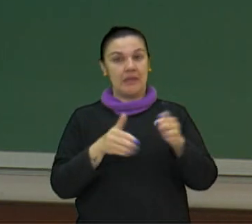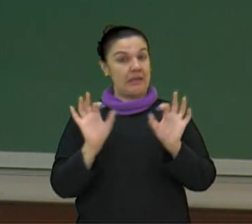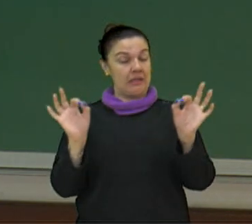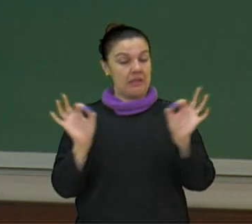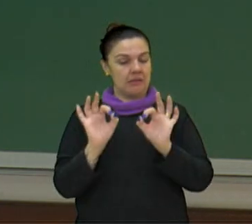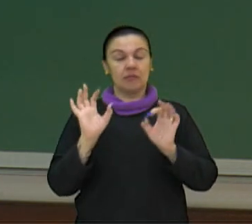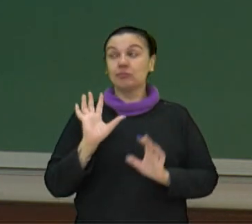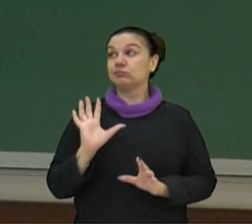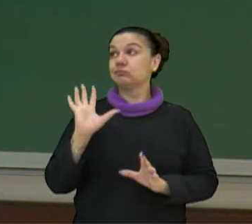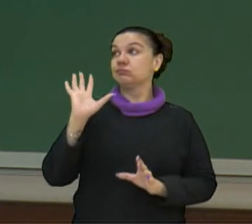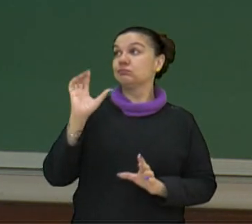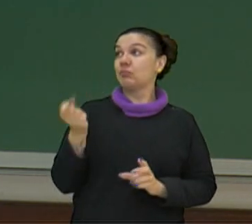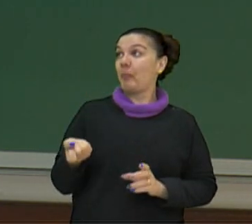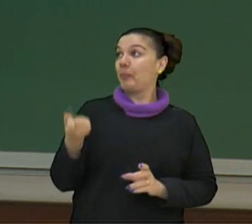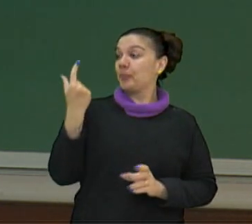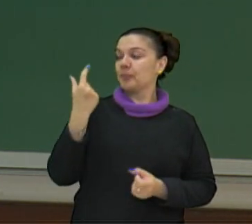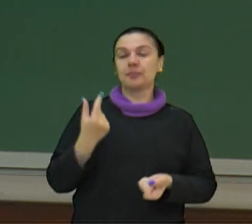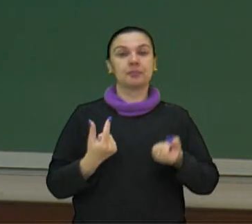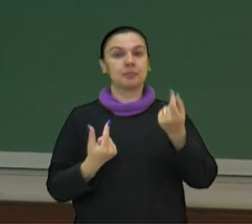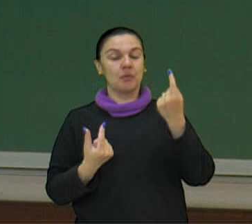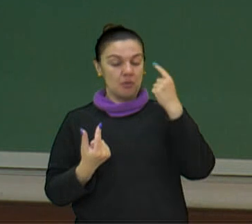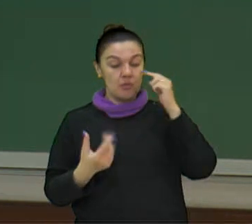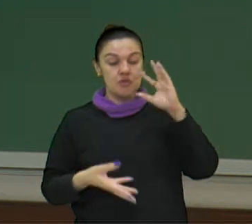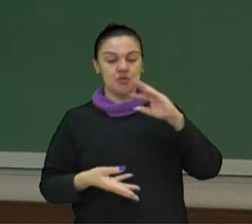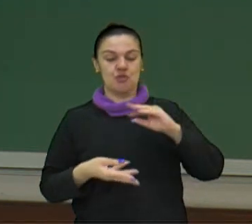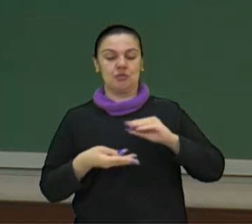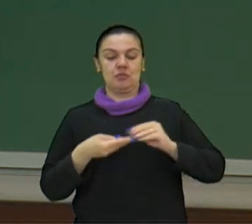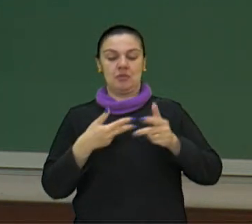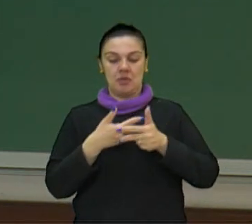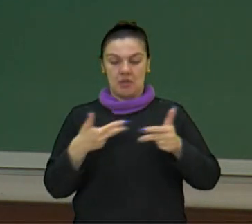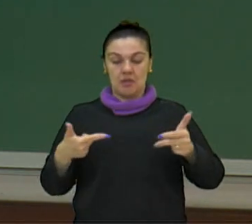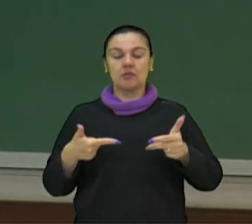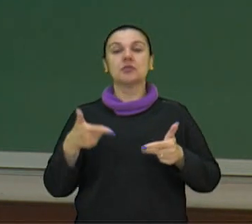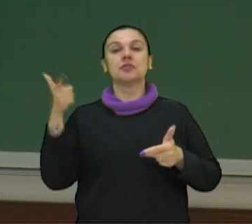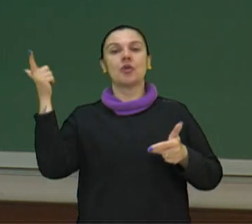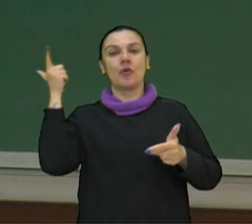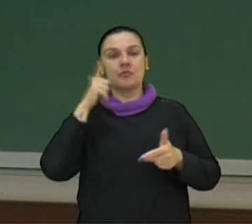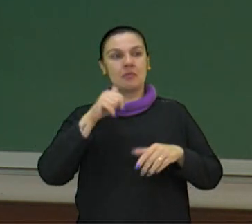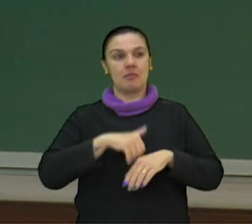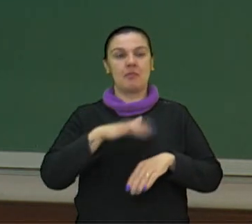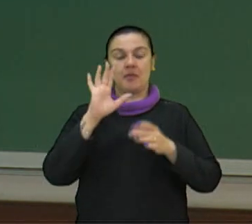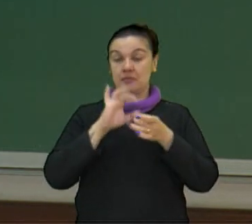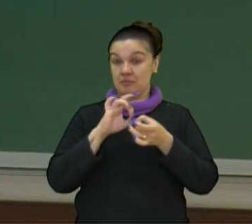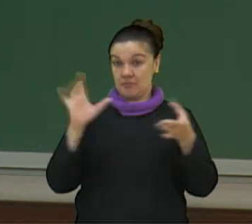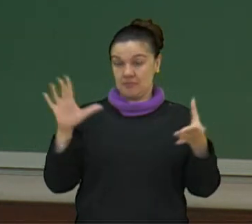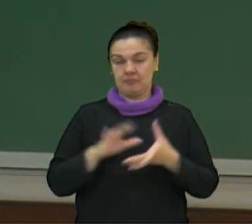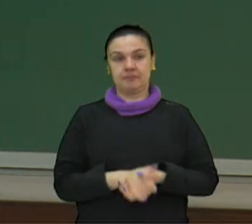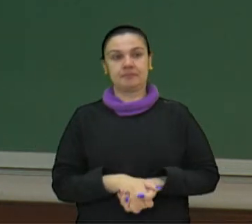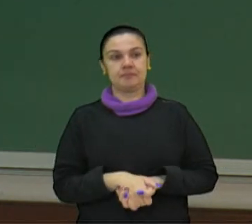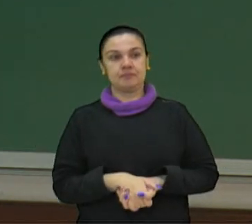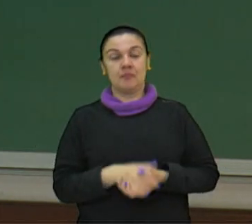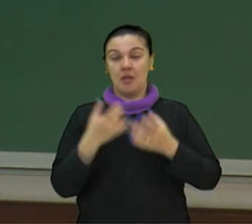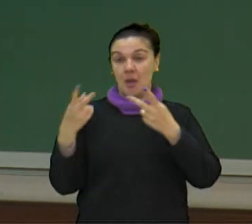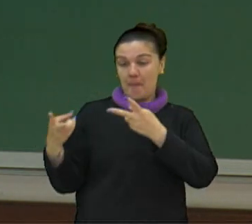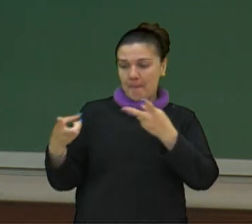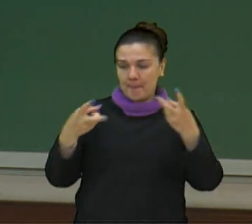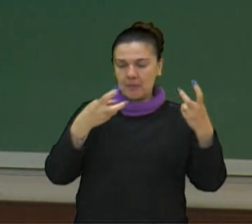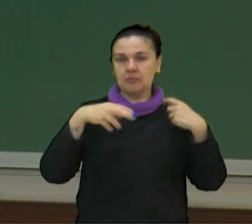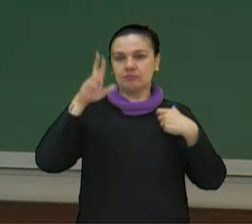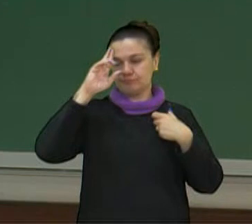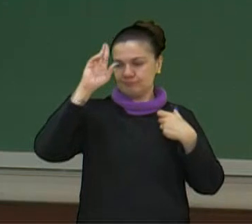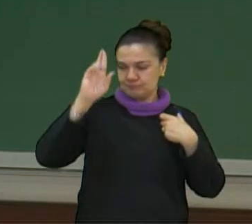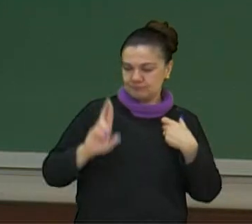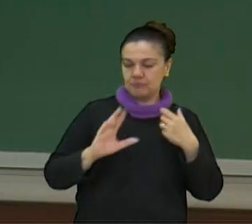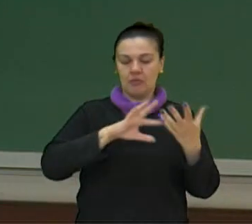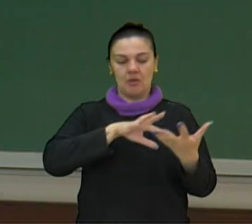acaso. Quando nós chegamos a esse tipo de pensamento, nós nos tornamos mais livres. A visão racional